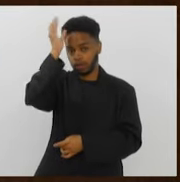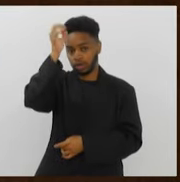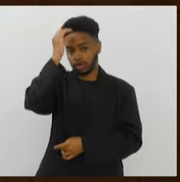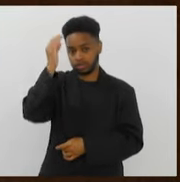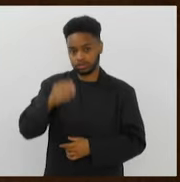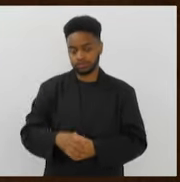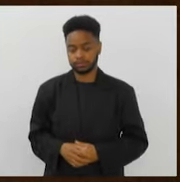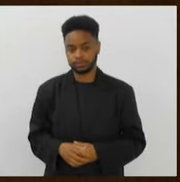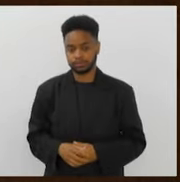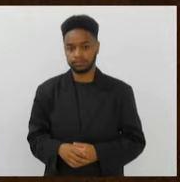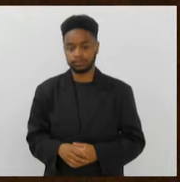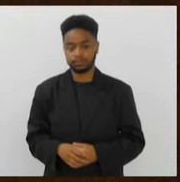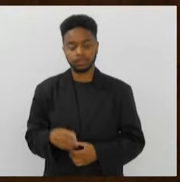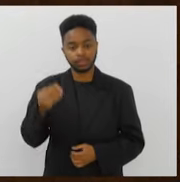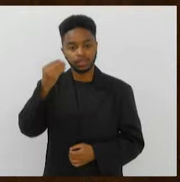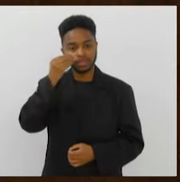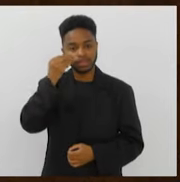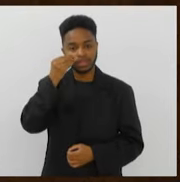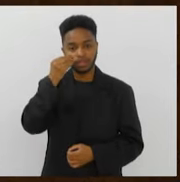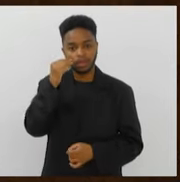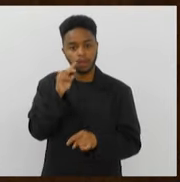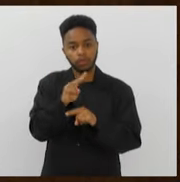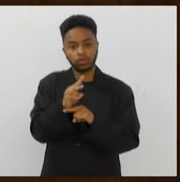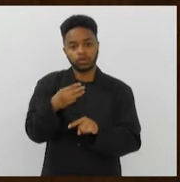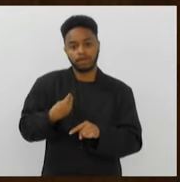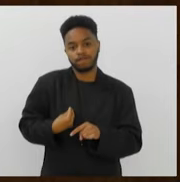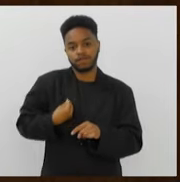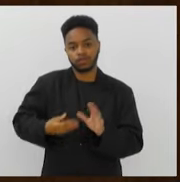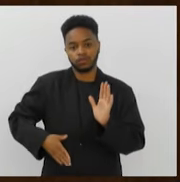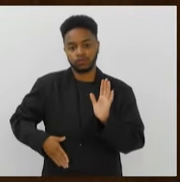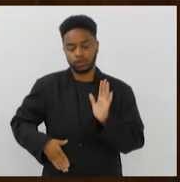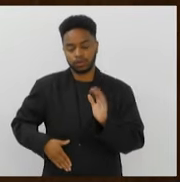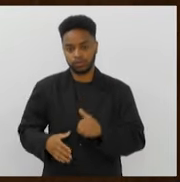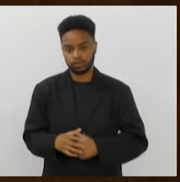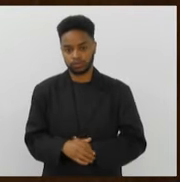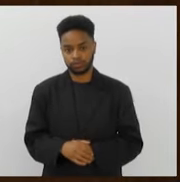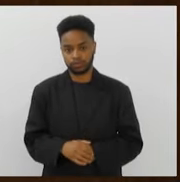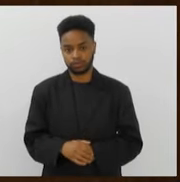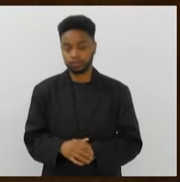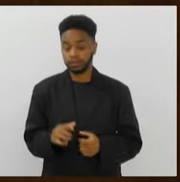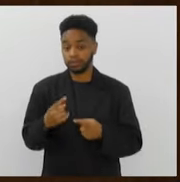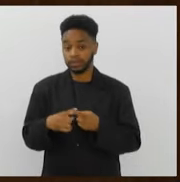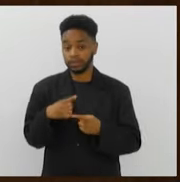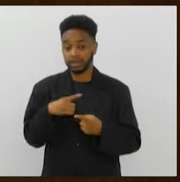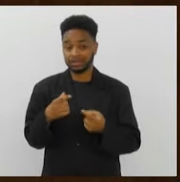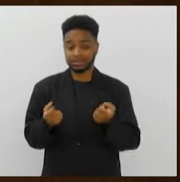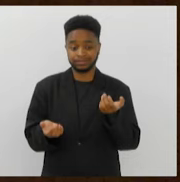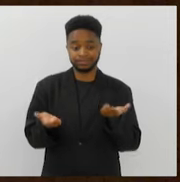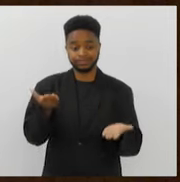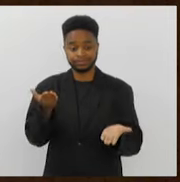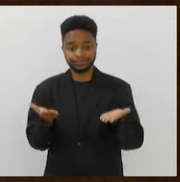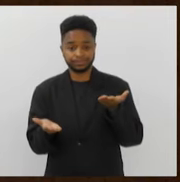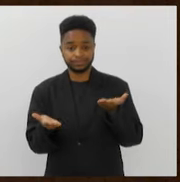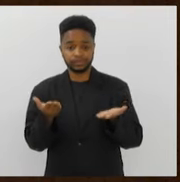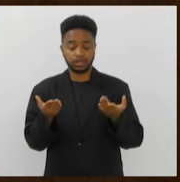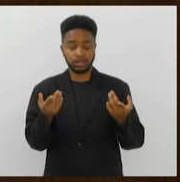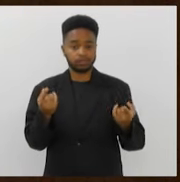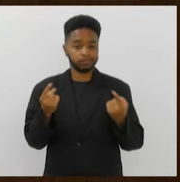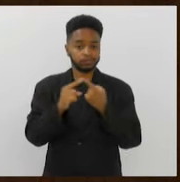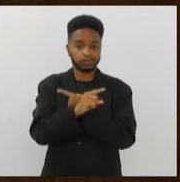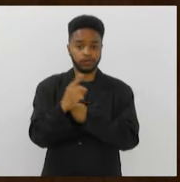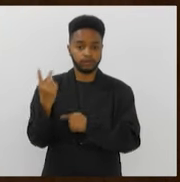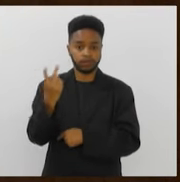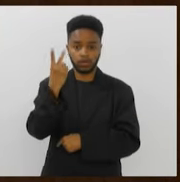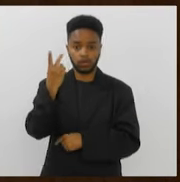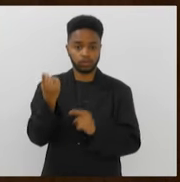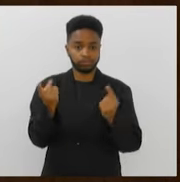ambulâncias para resguardar a vida do vagabundo, porra. São dois pesos, duas medidas, inversões de valores, deputado